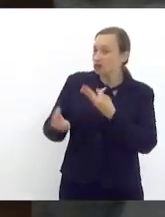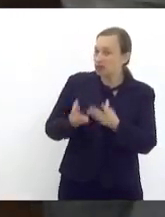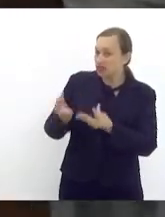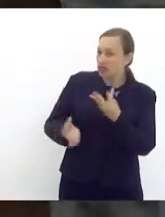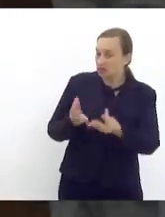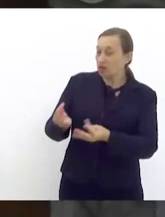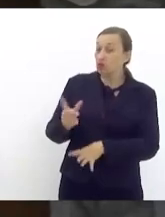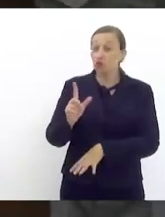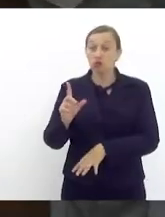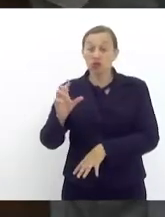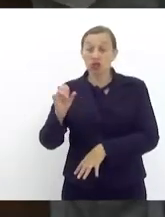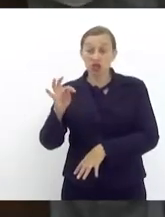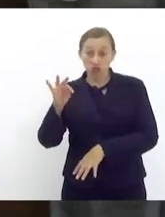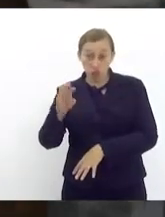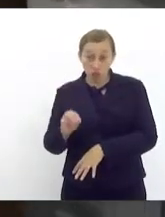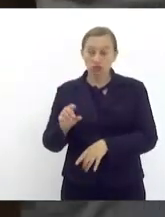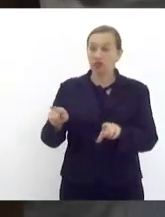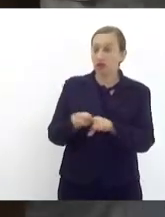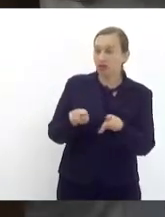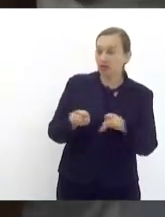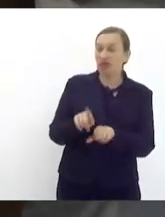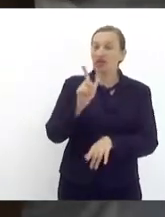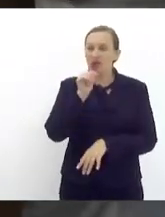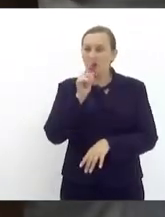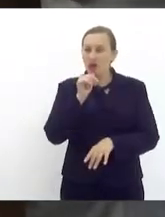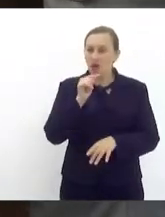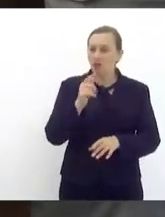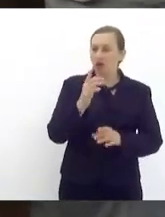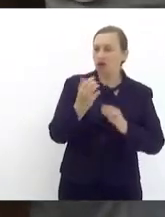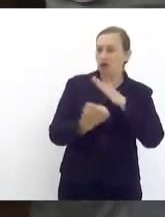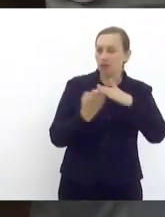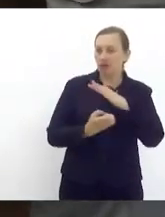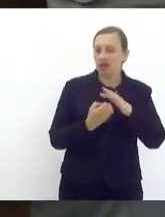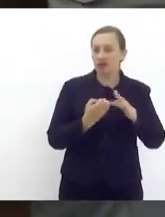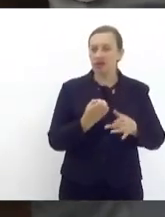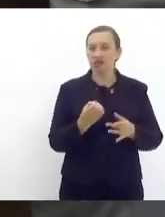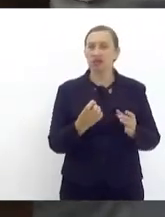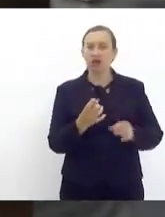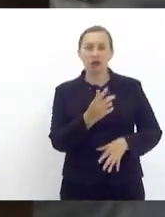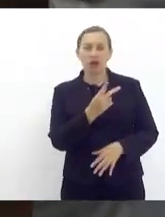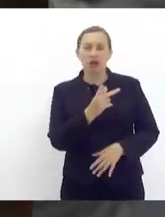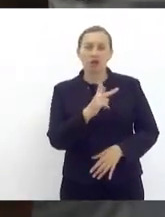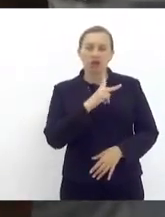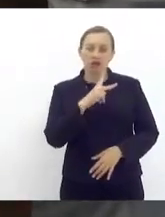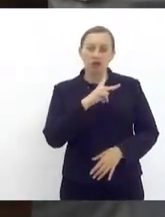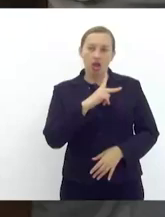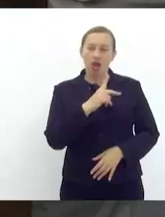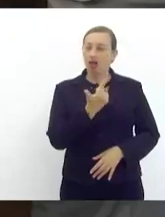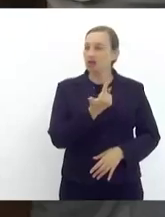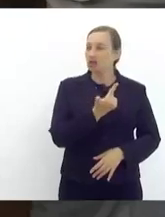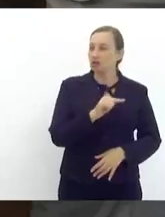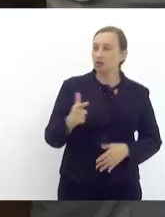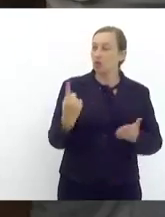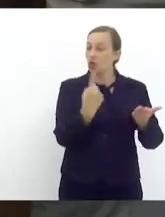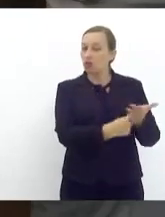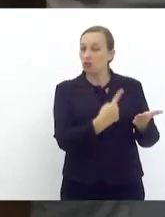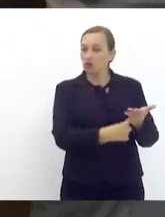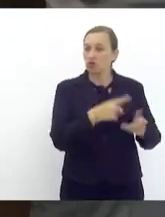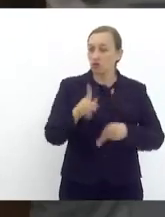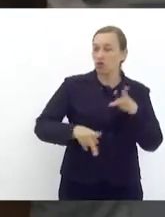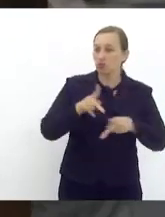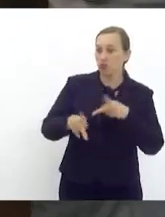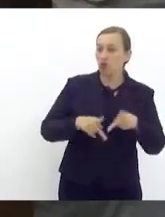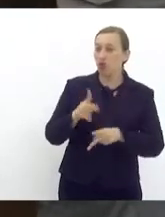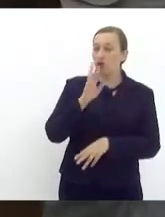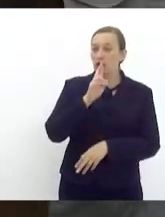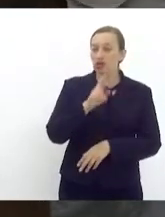esgoto e fornecimento de água para iniciativa privada que não tem compromisso com o bem-estar e com a saúde da população, o